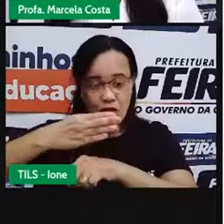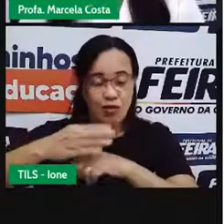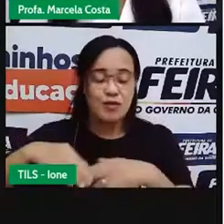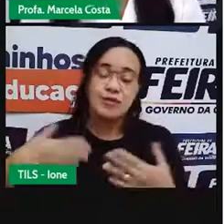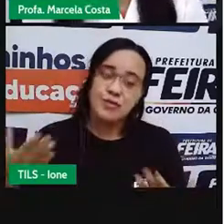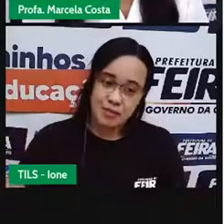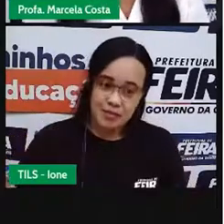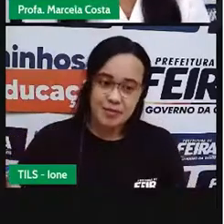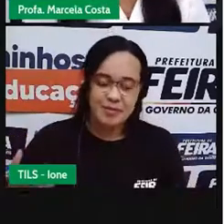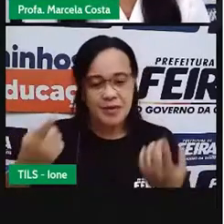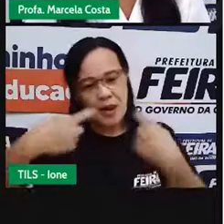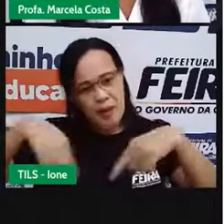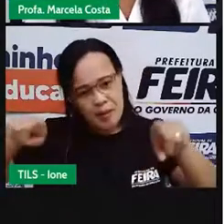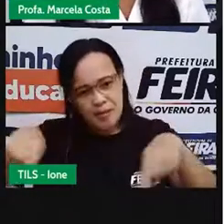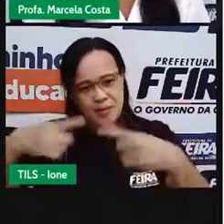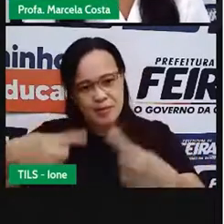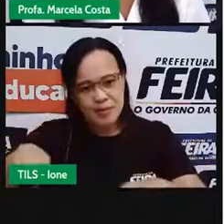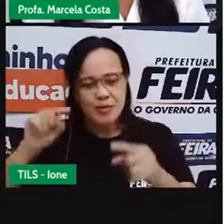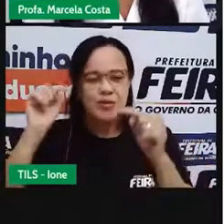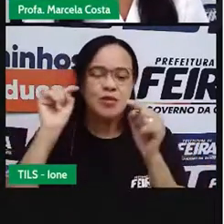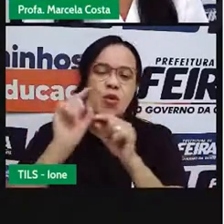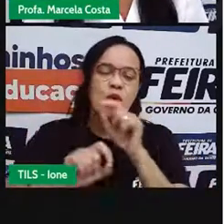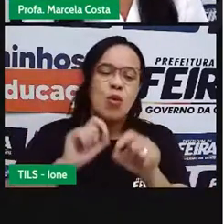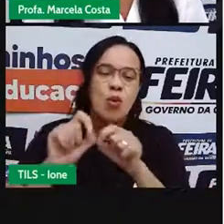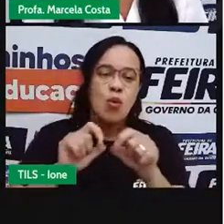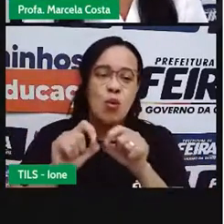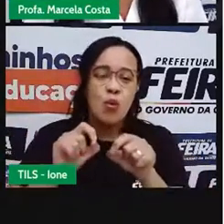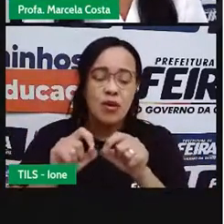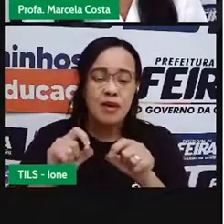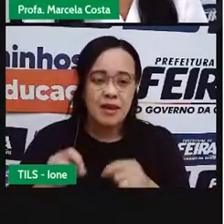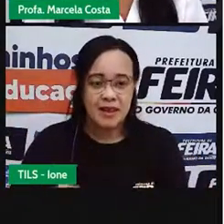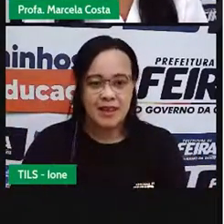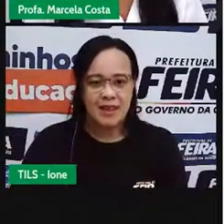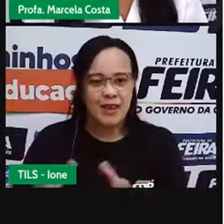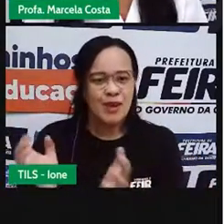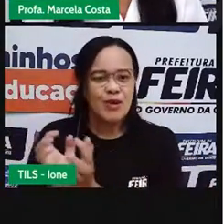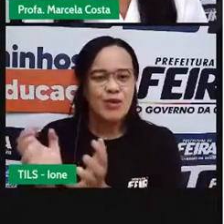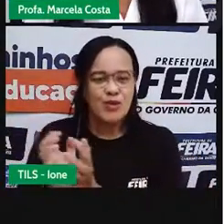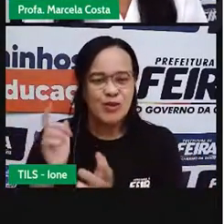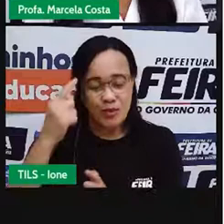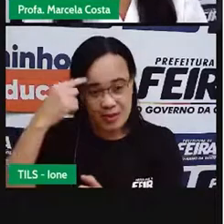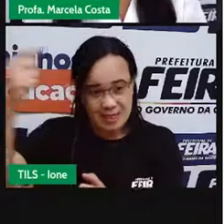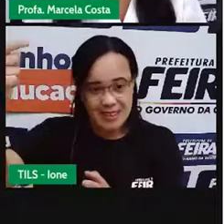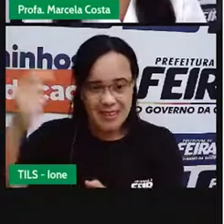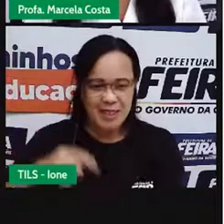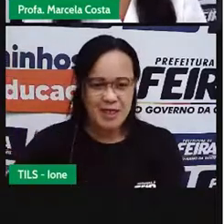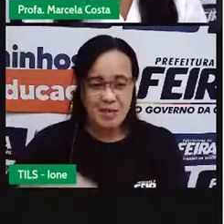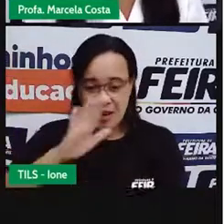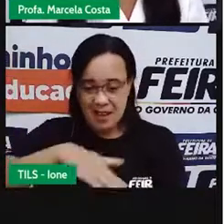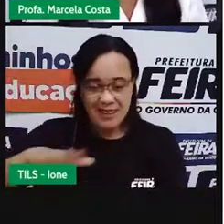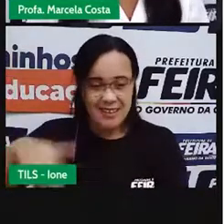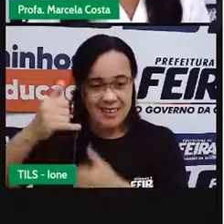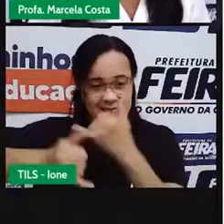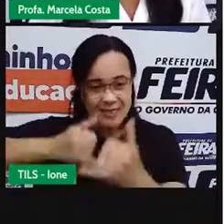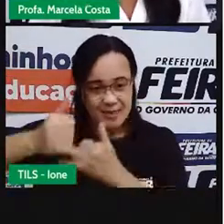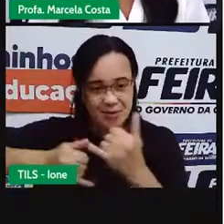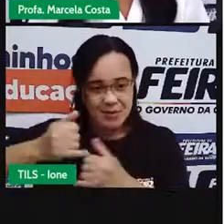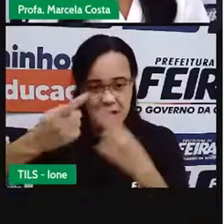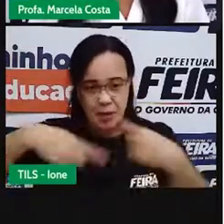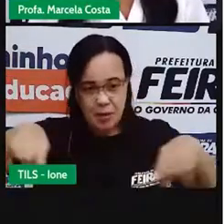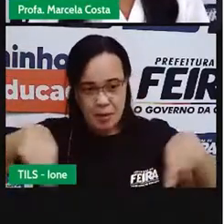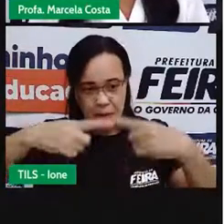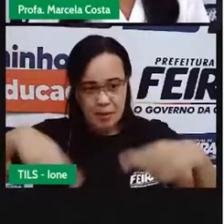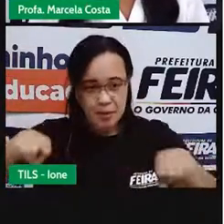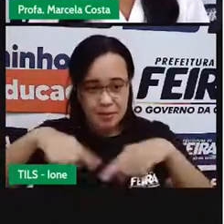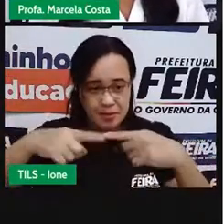Ali na música que o mundo Vita, a turma do mundo Vita, estava cantando, dizia assim que dava